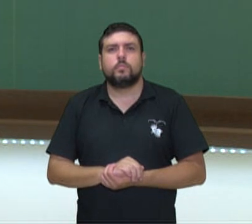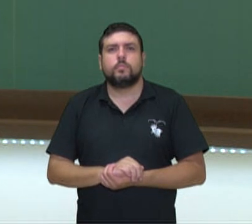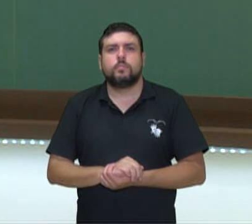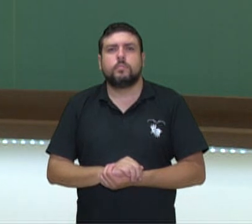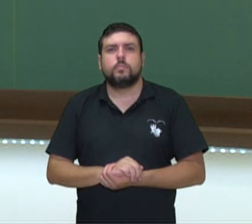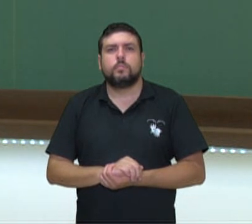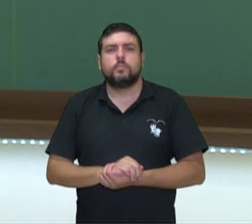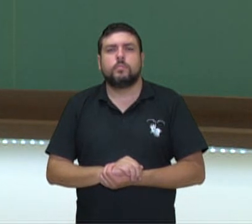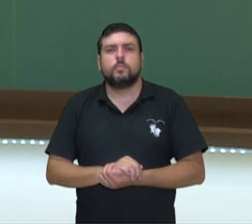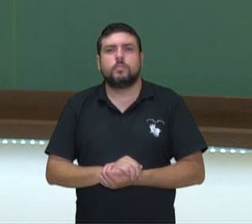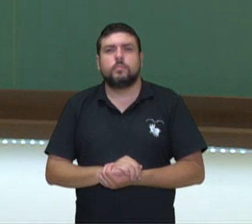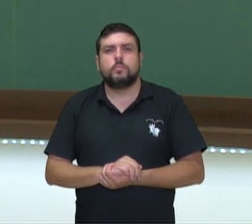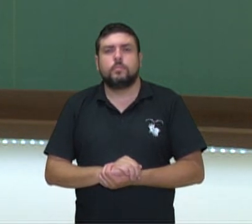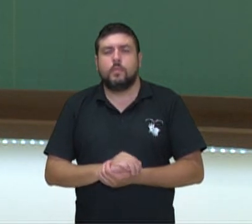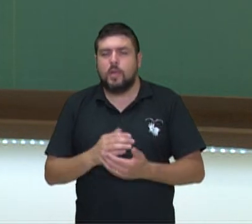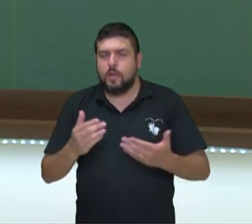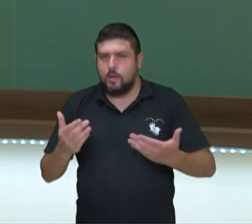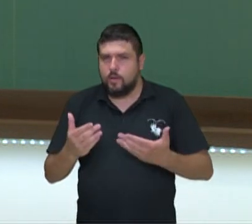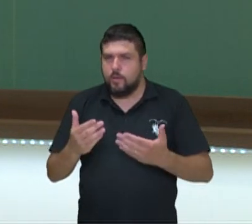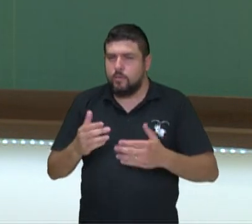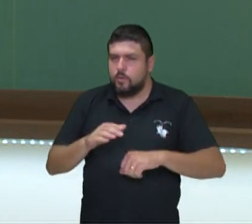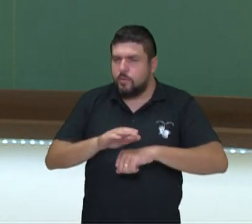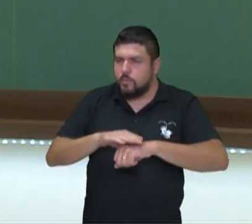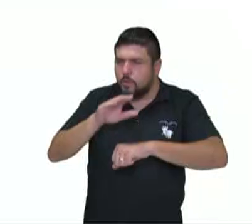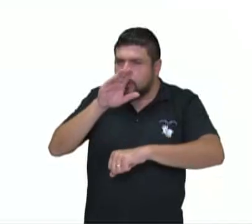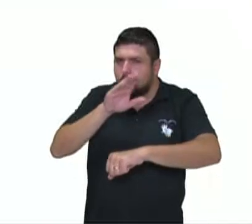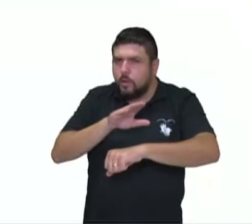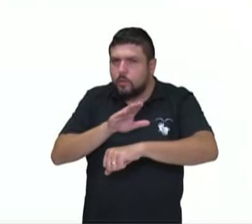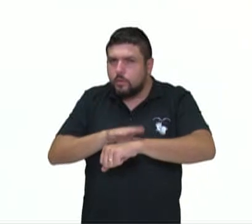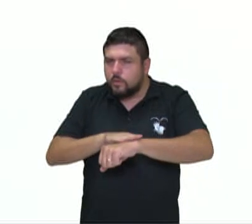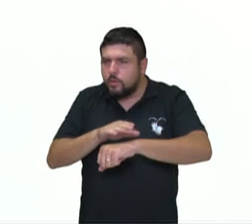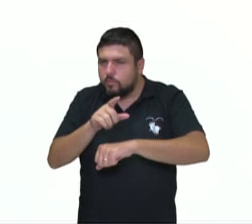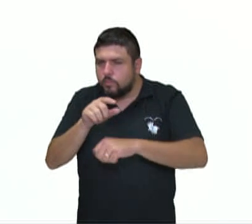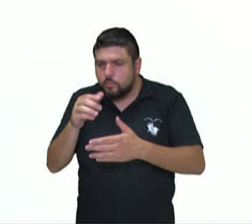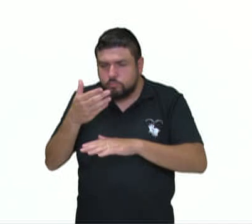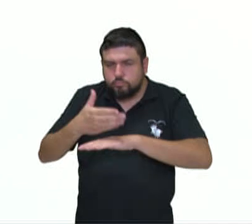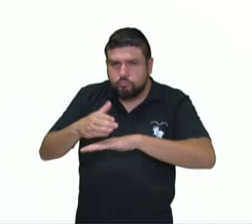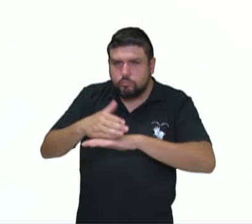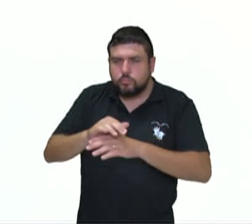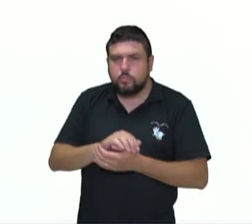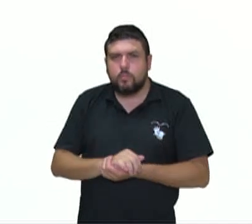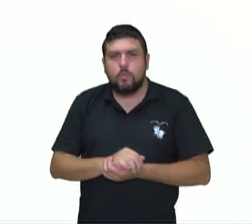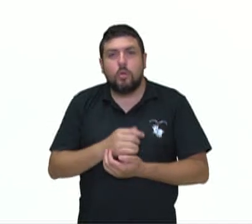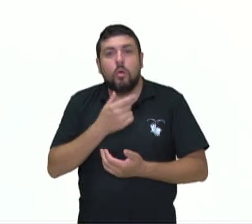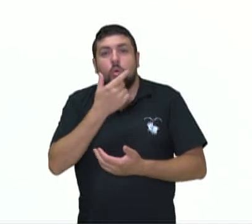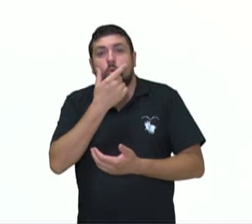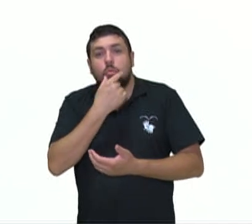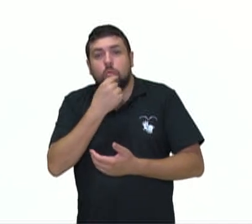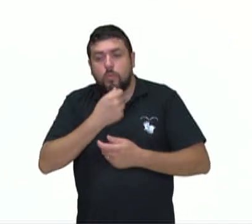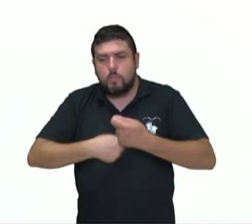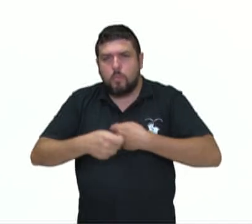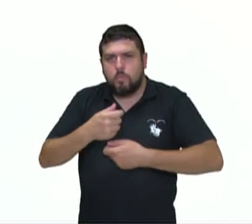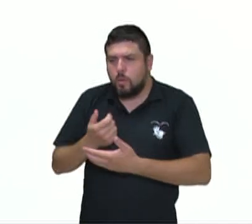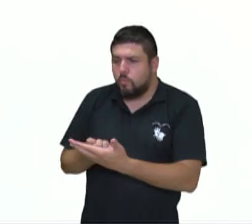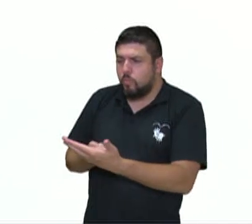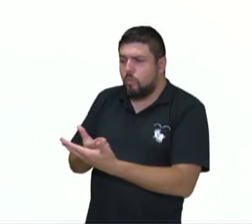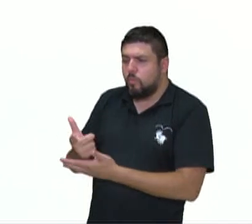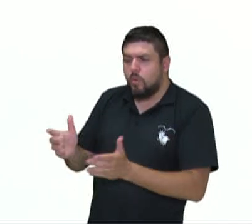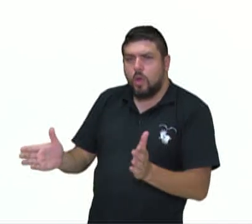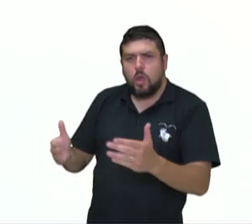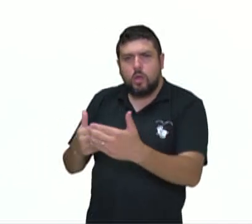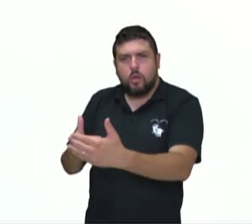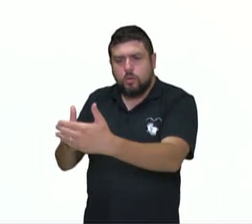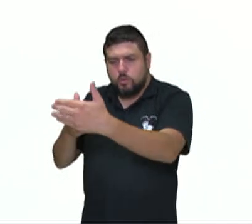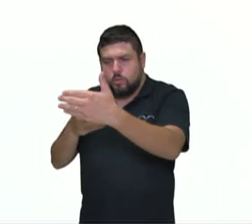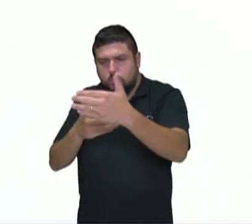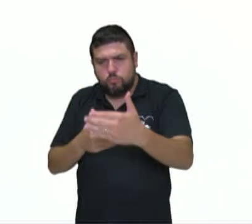3, esse vai precisar um pouquinho mais de tempo para você resolver, tá? Um comerciante comprou uma caixa de um determinado produto e teve